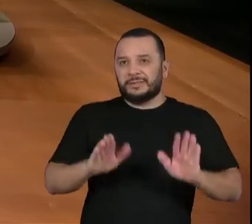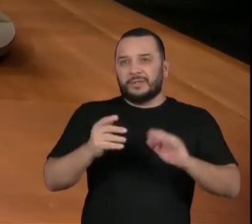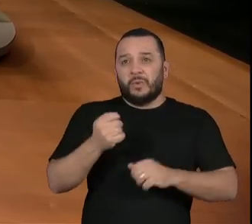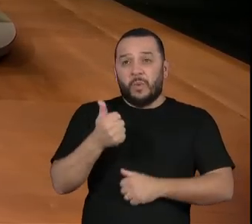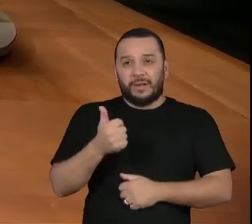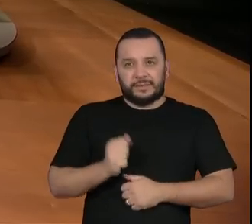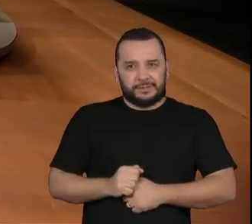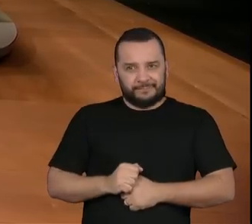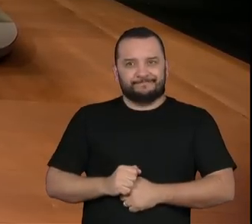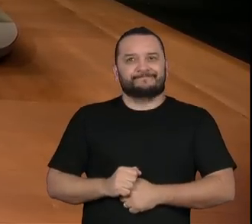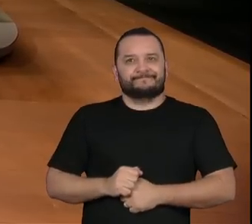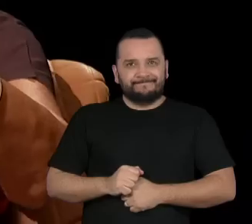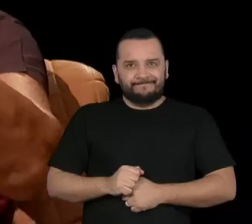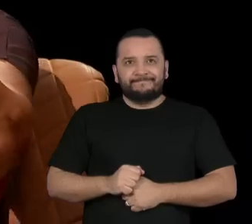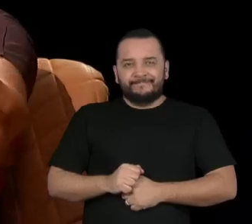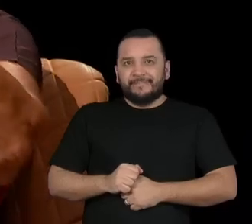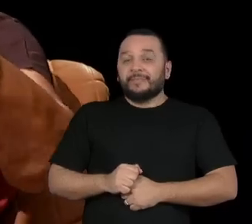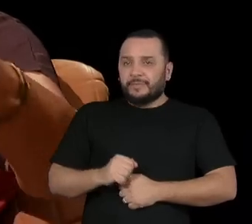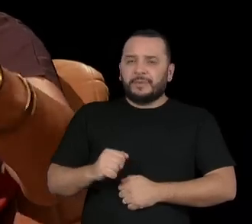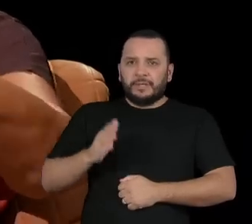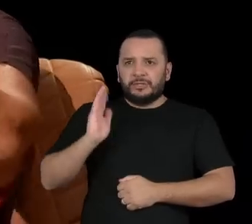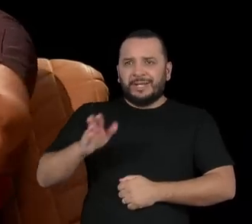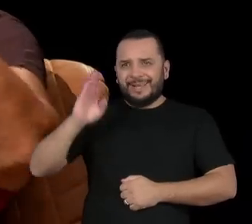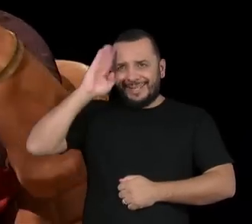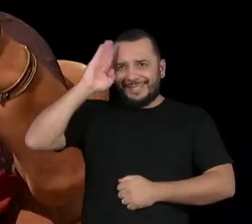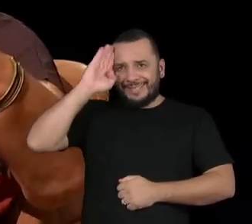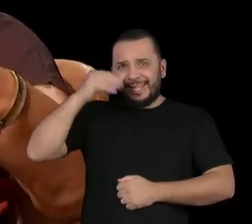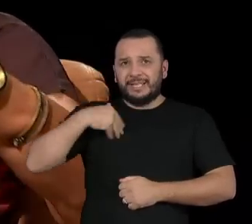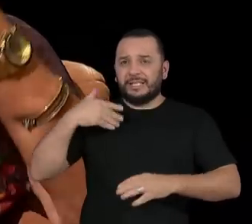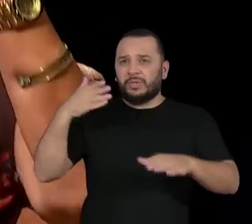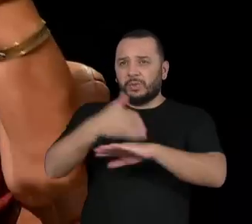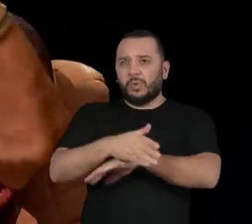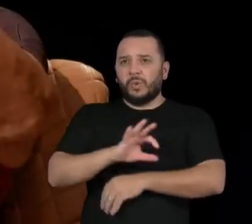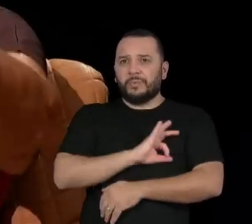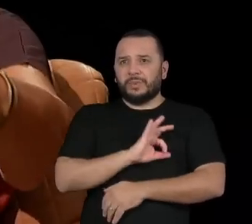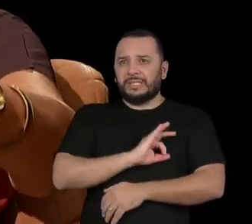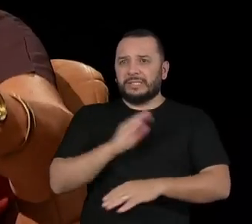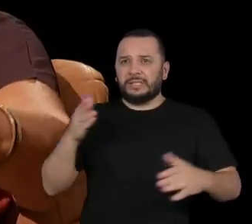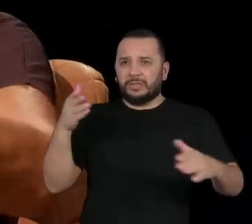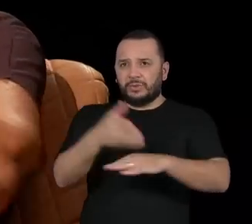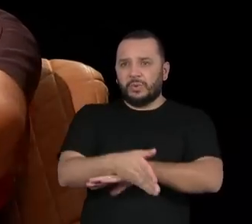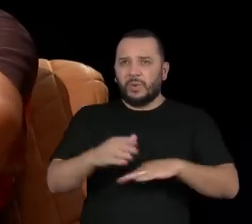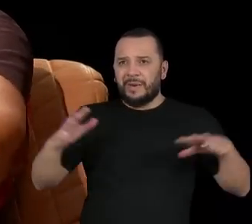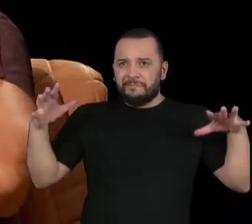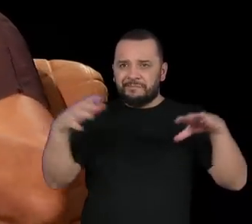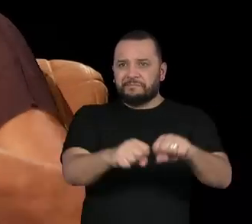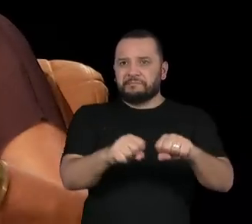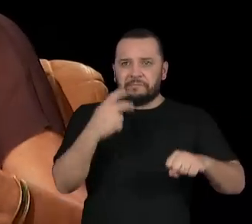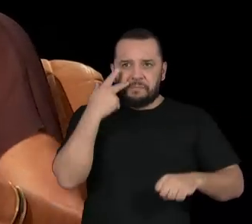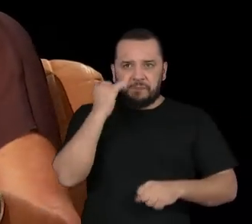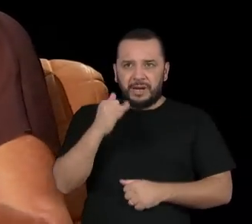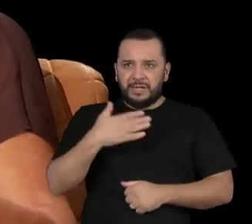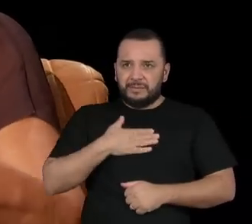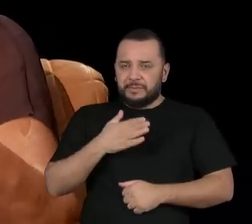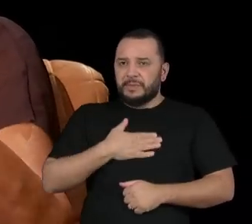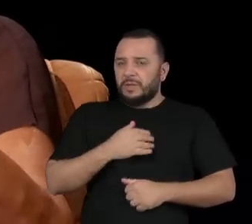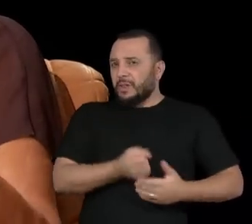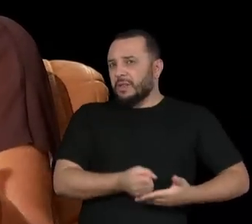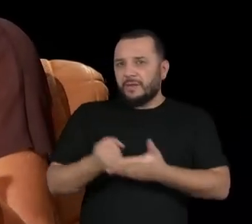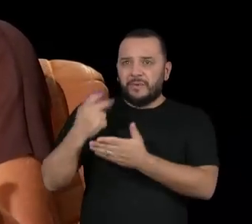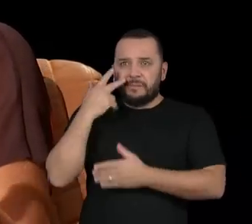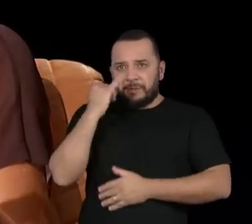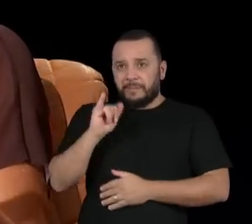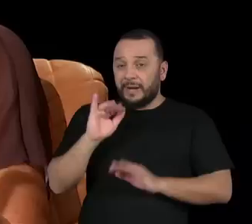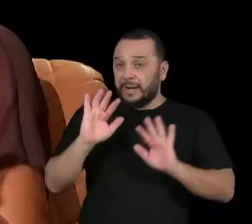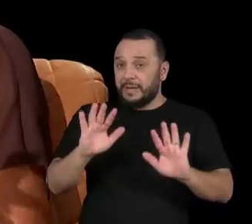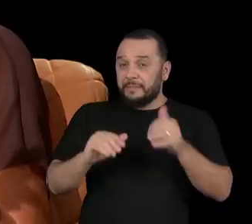e entraram, o exército lá, a polícia entrou para prender meu pai, levaram meu pai. E minha mãe estava